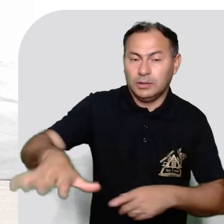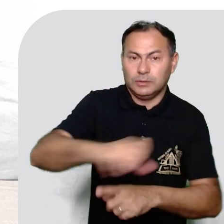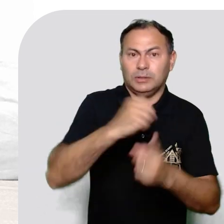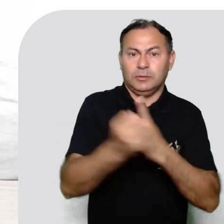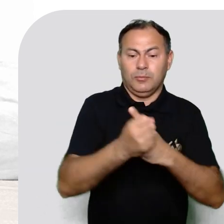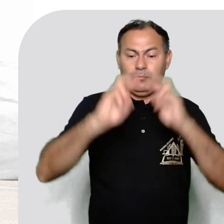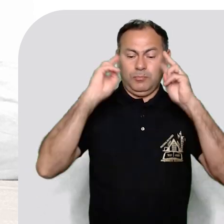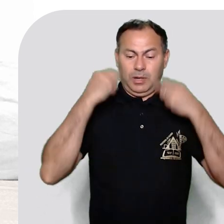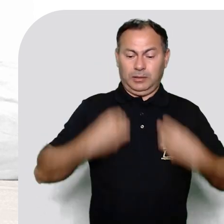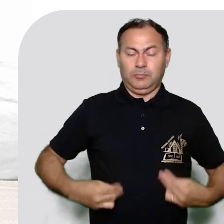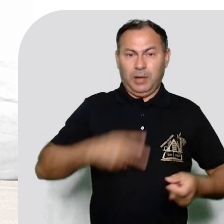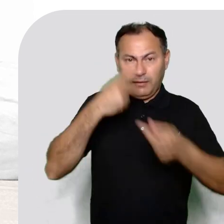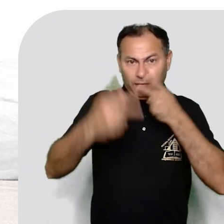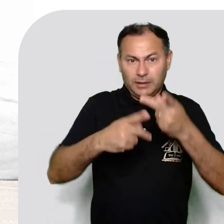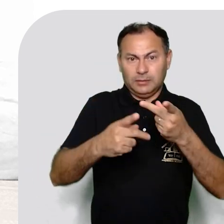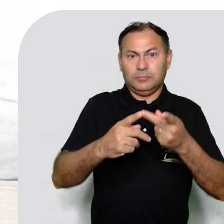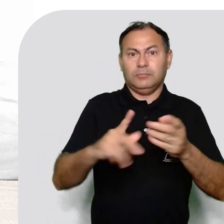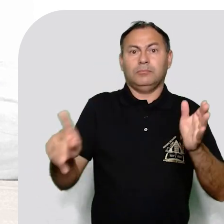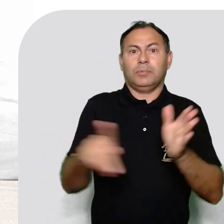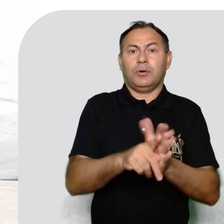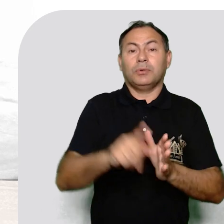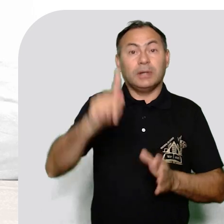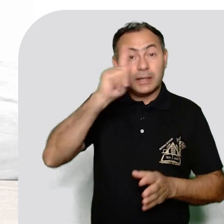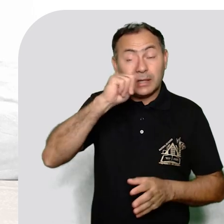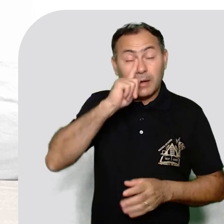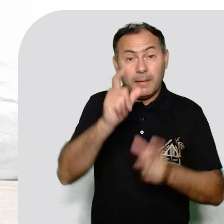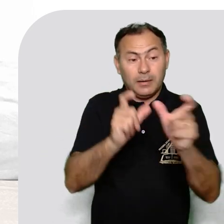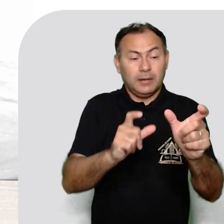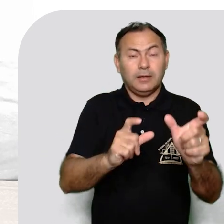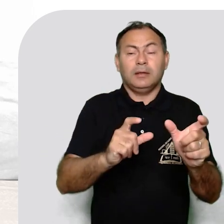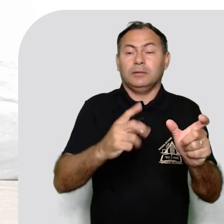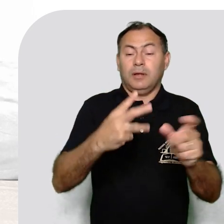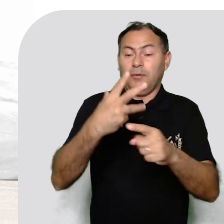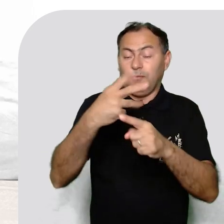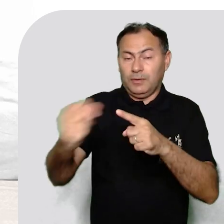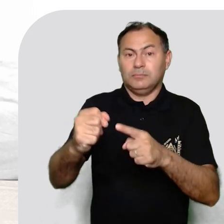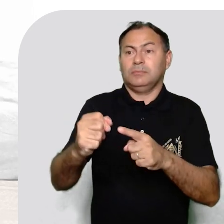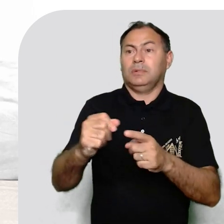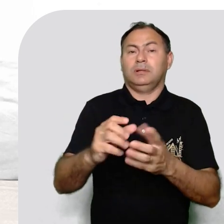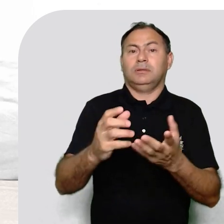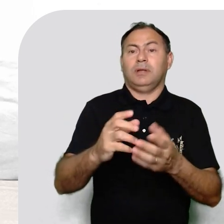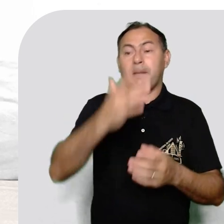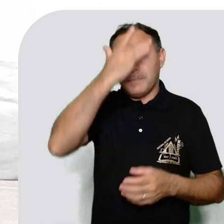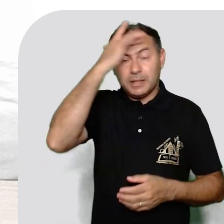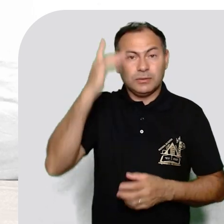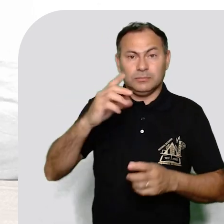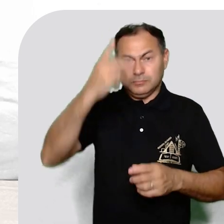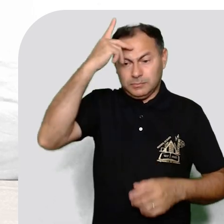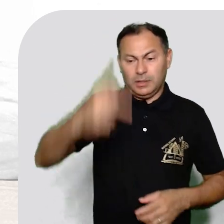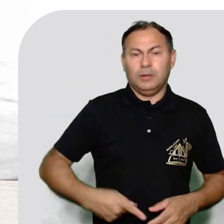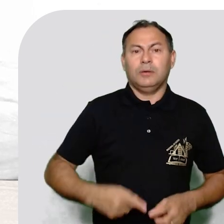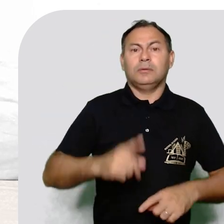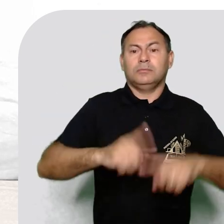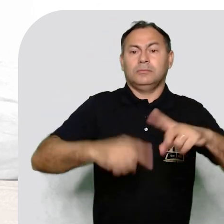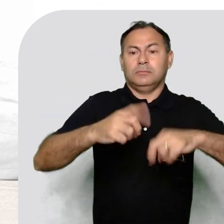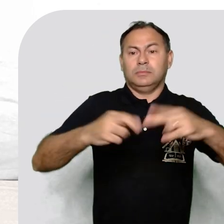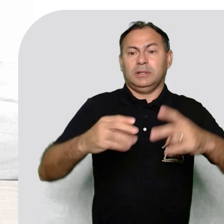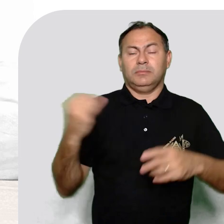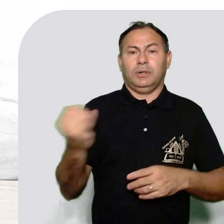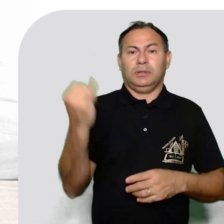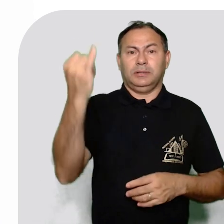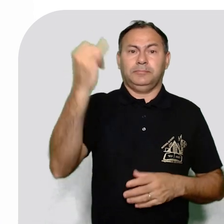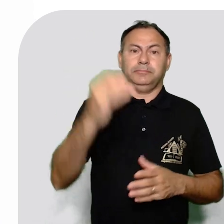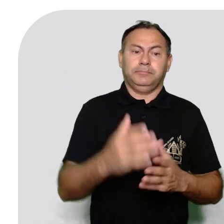sociedades humanas, como eu disse, os próprios gregos já falavam da superação do individualismo como um elemento